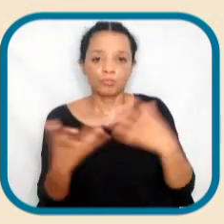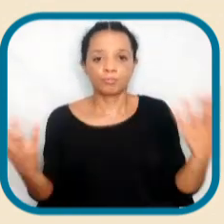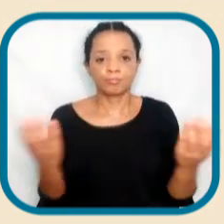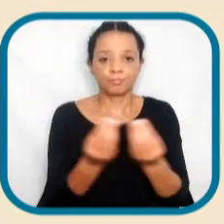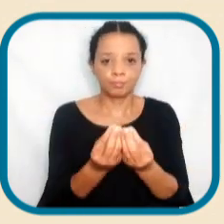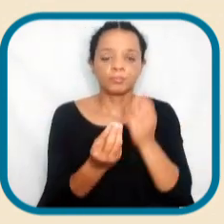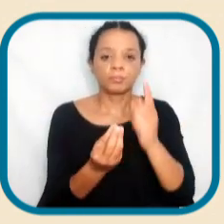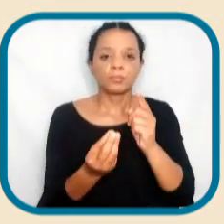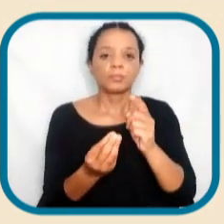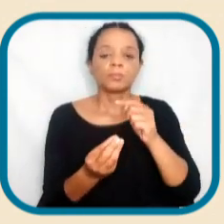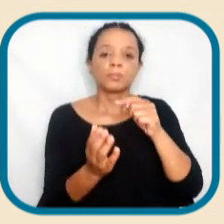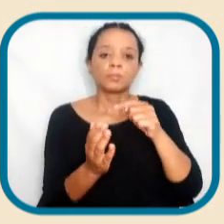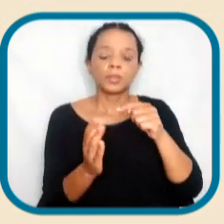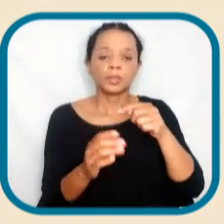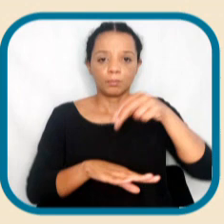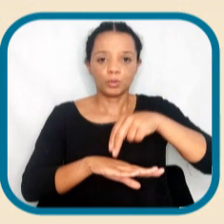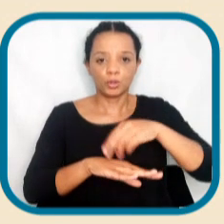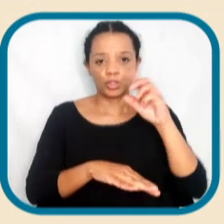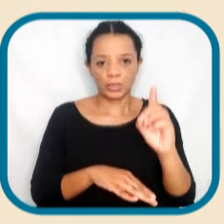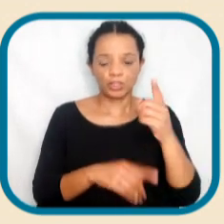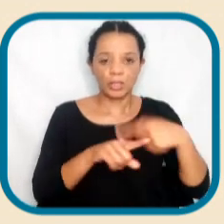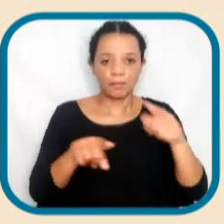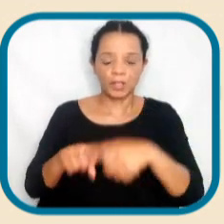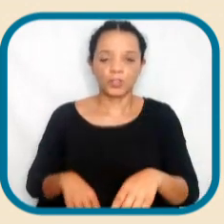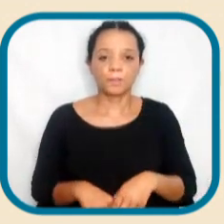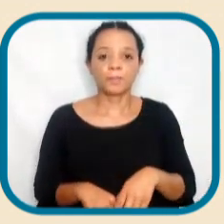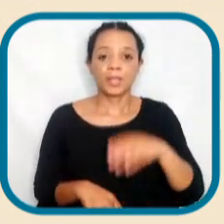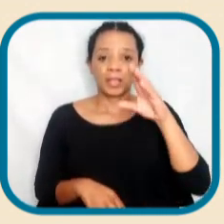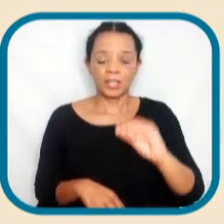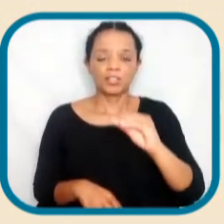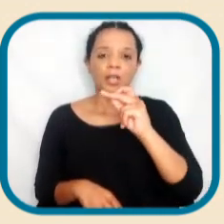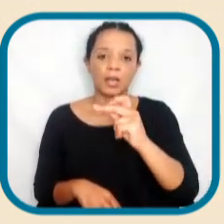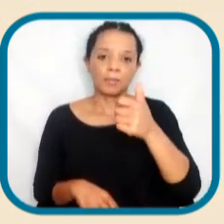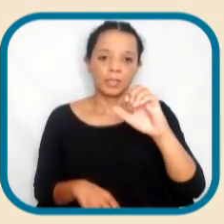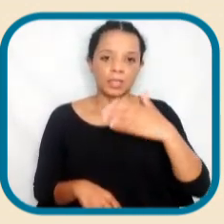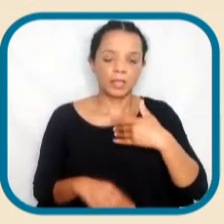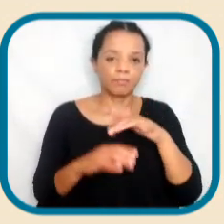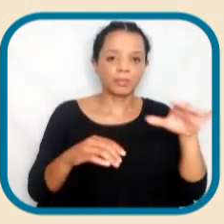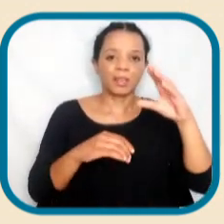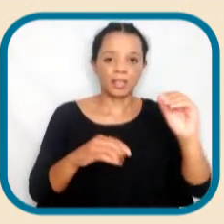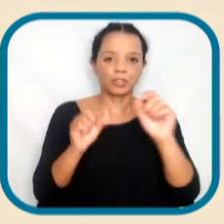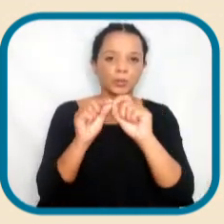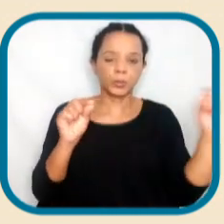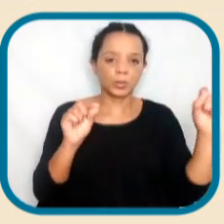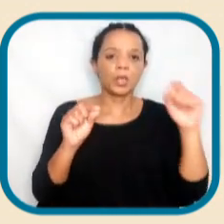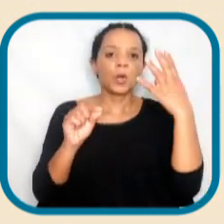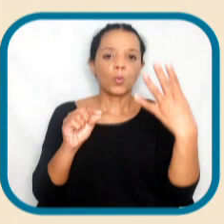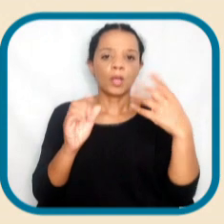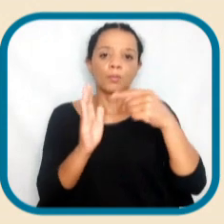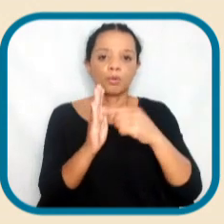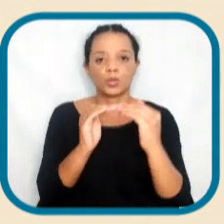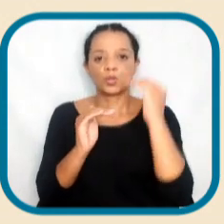representam, em conjunto, 6 posições diferentes. As 10 primeiras letras do alfabeto estão centradas nos 4